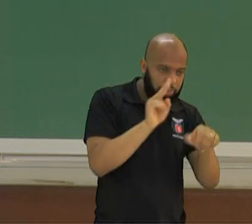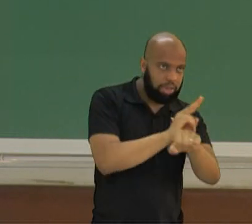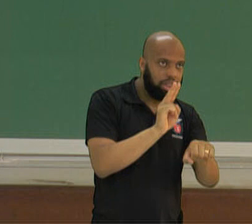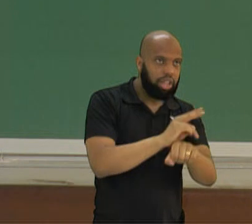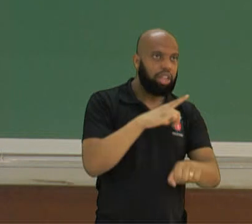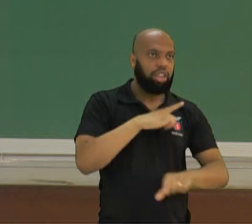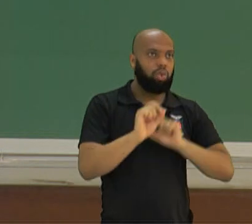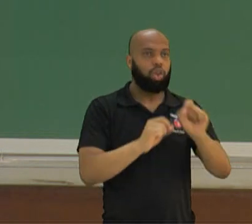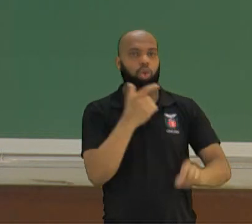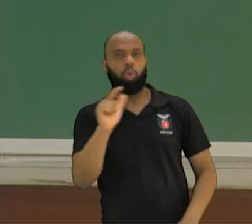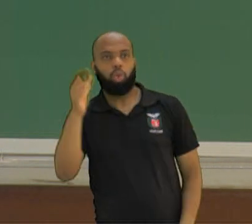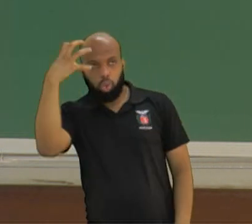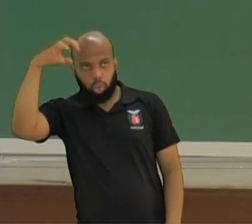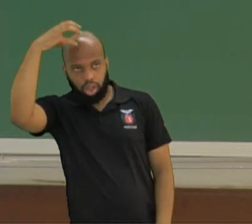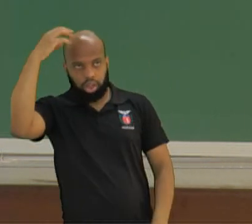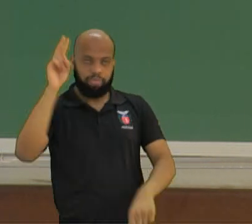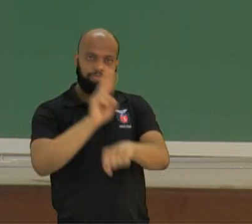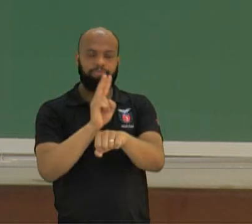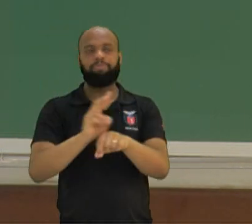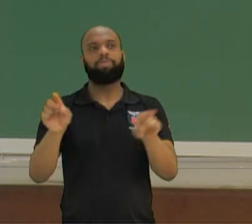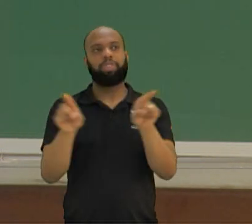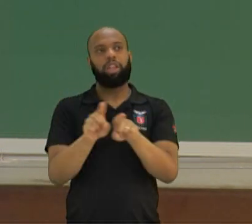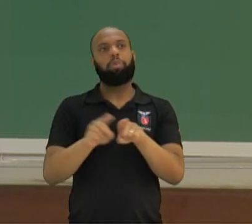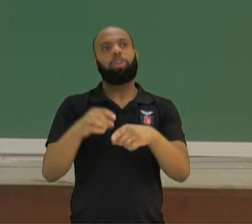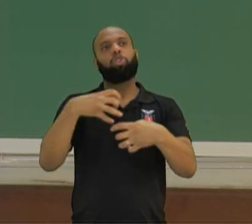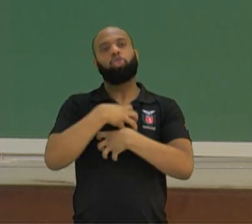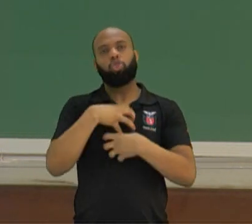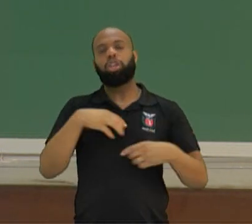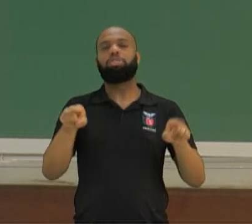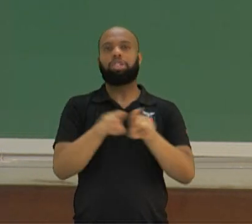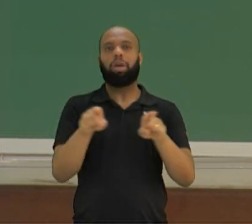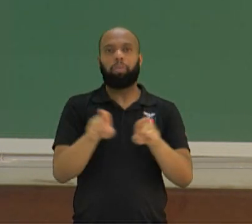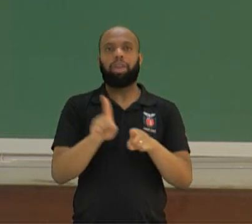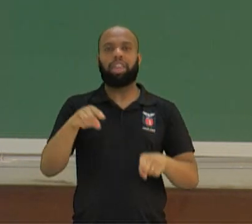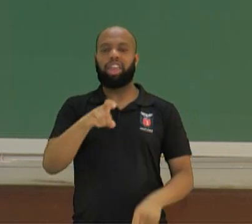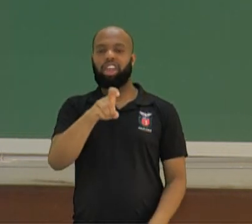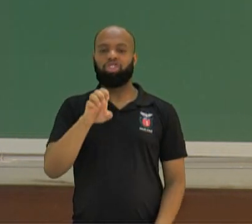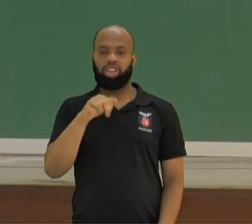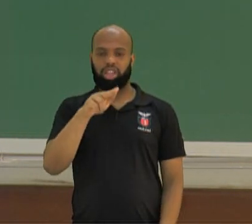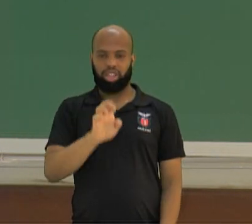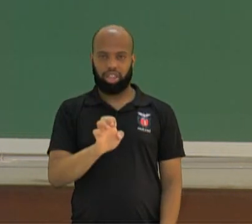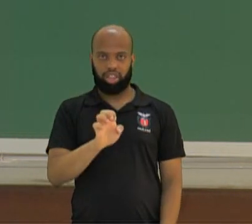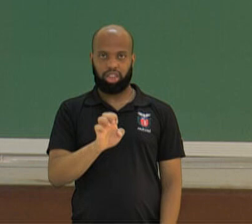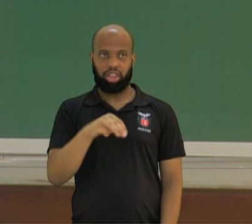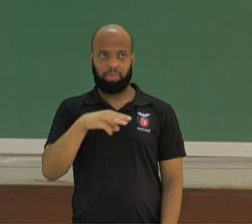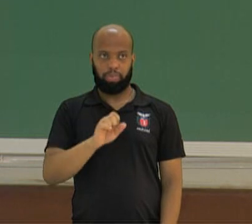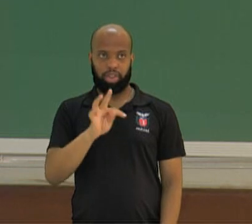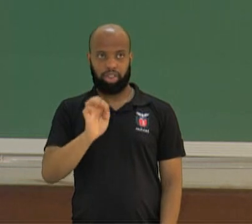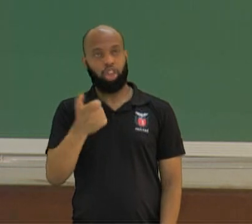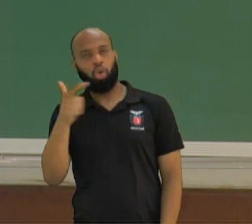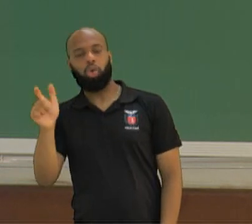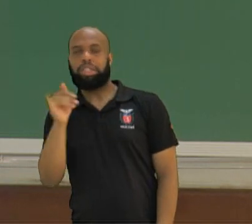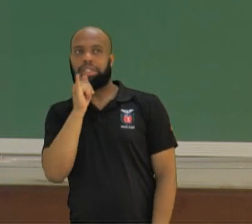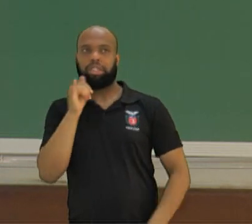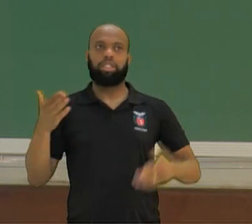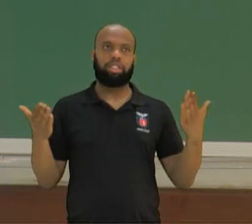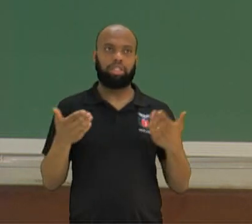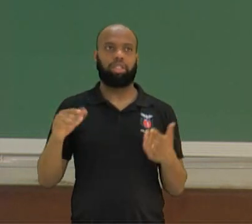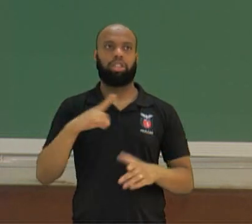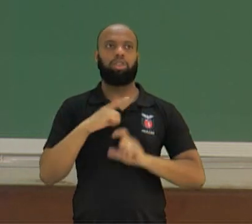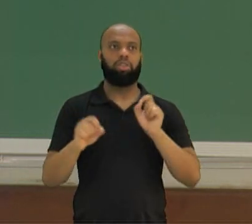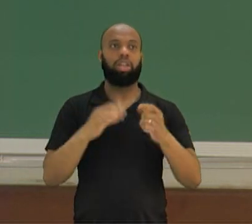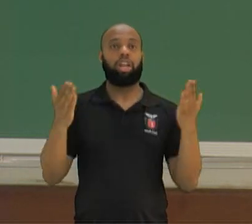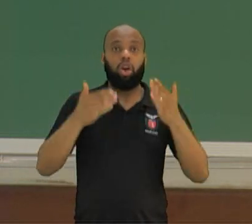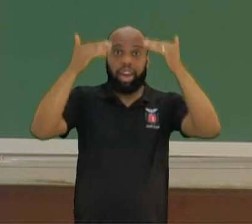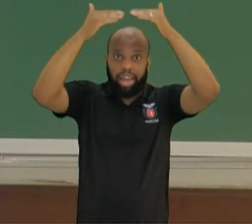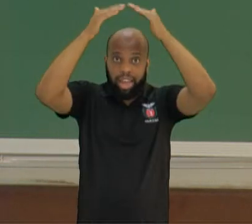branco, está protegendo essa casa, ou seja, também é um lance de xeque-mate. Mais um exemplo, o bispo